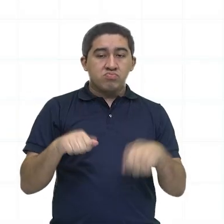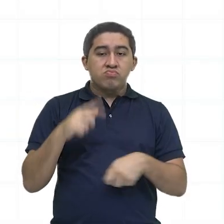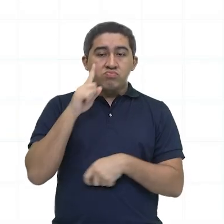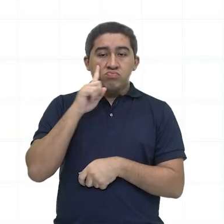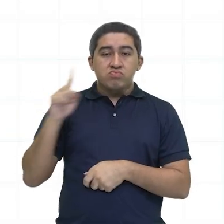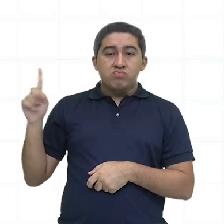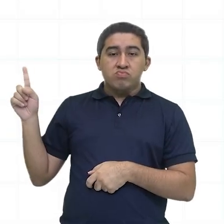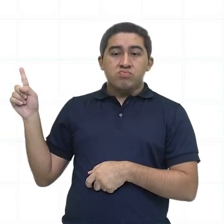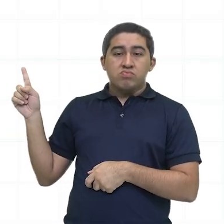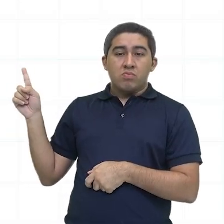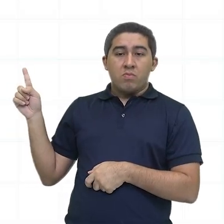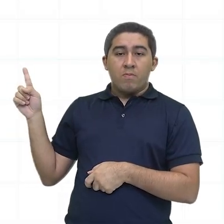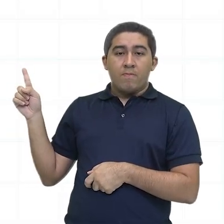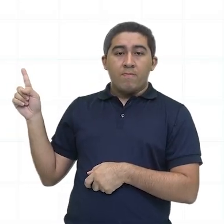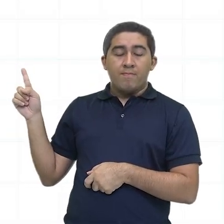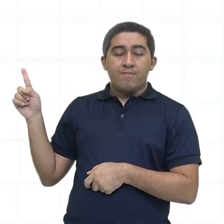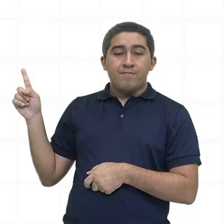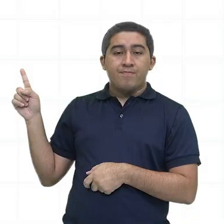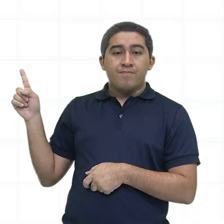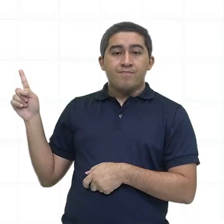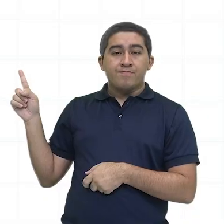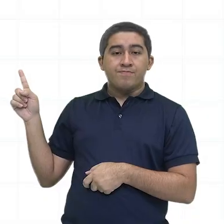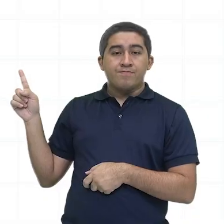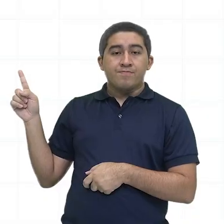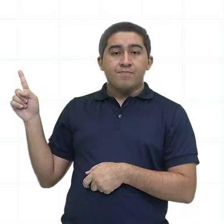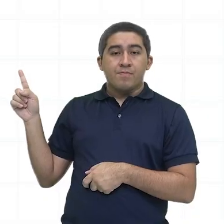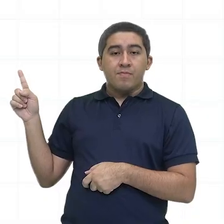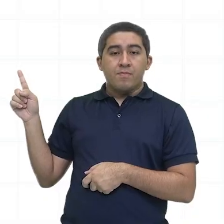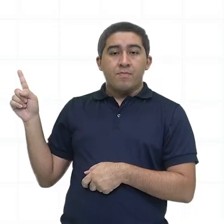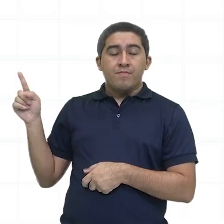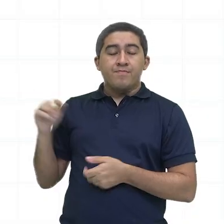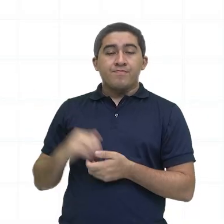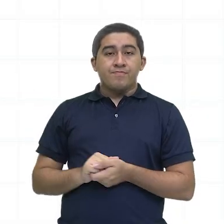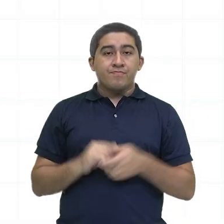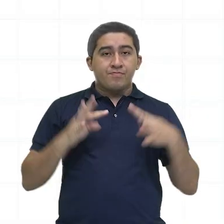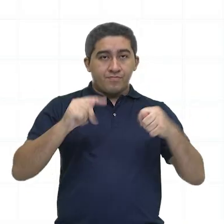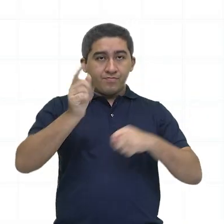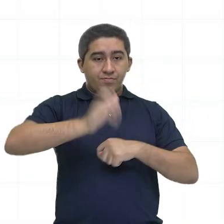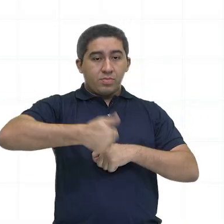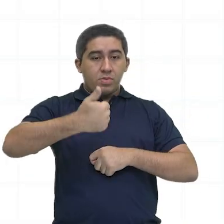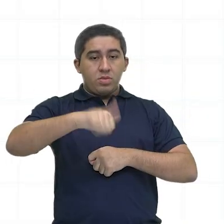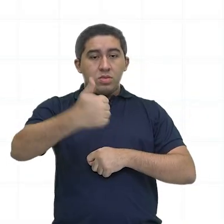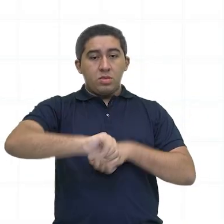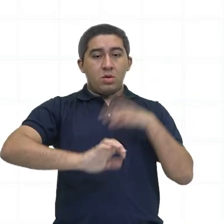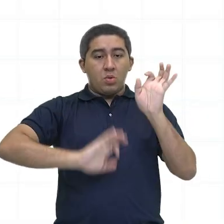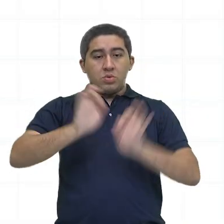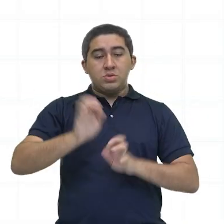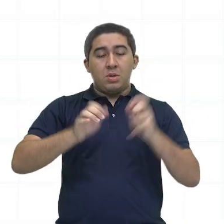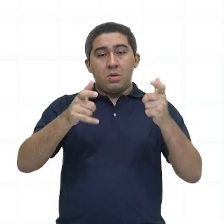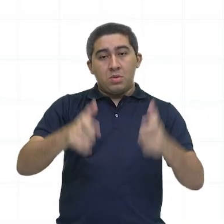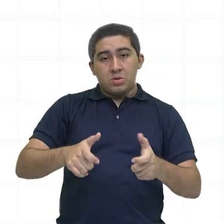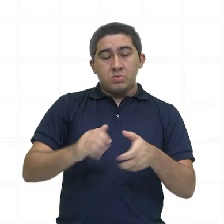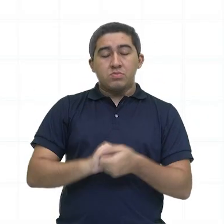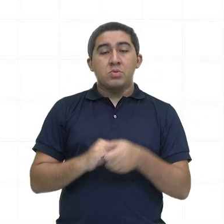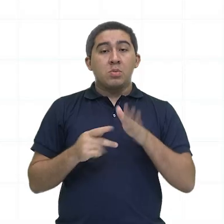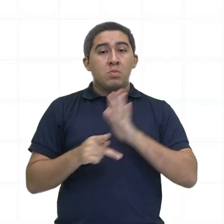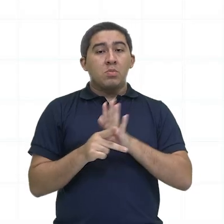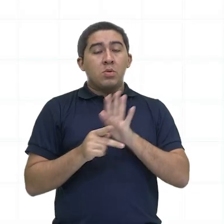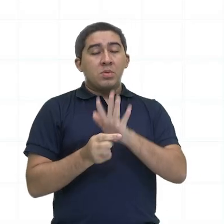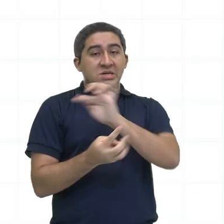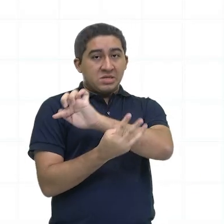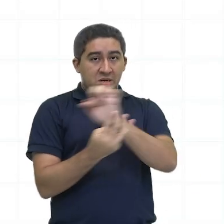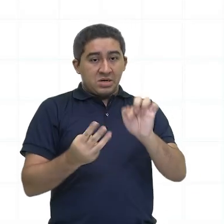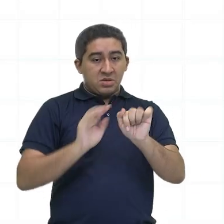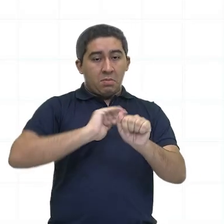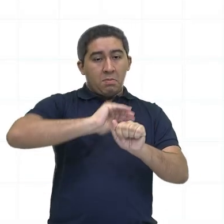enxergar aqui, ó, esses 3 elétrons, não, desculpa. Esses 11 elétrons estão distribuídos aqui nessas 3